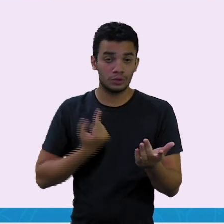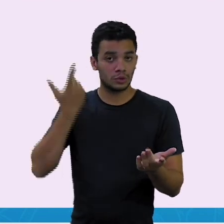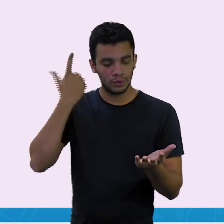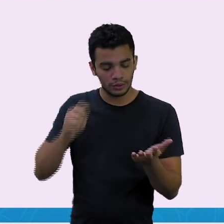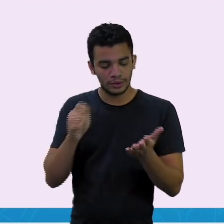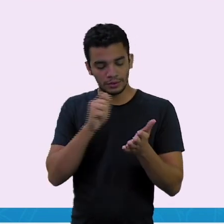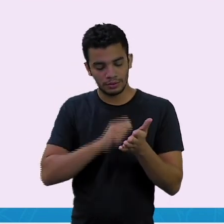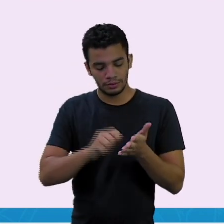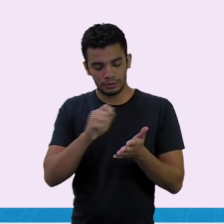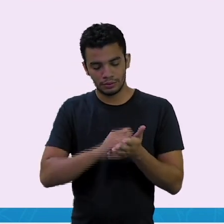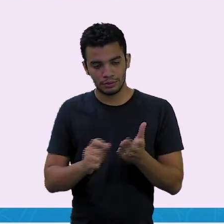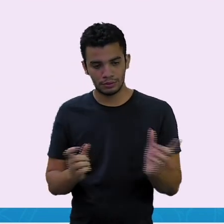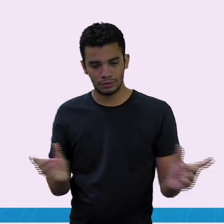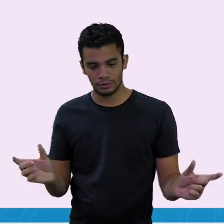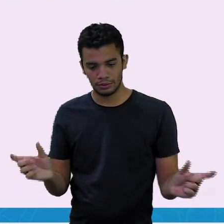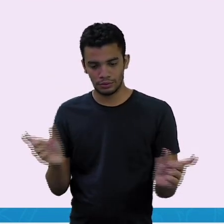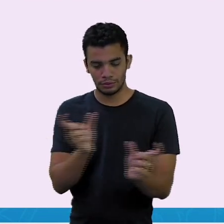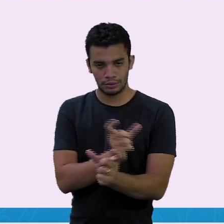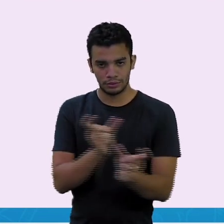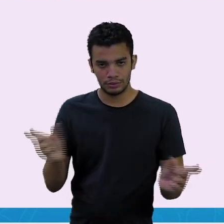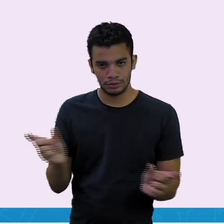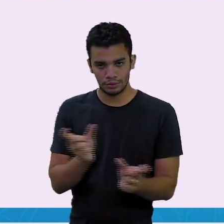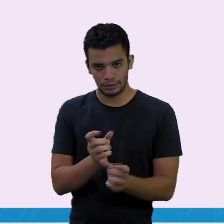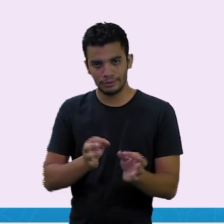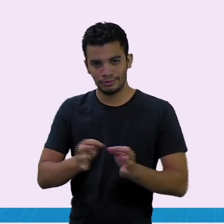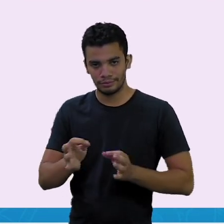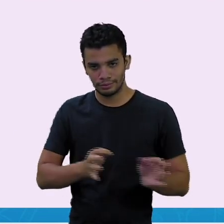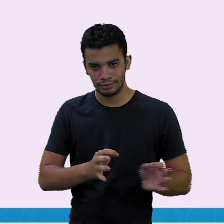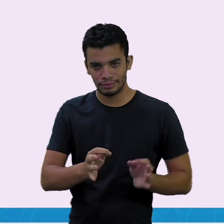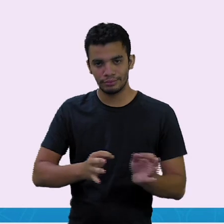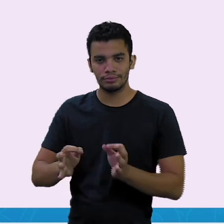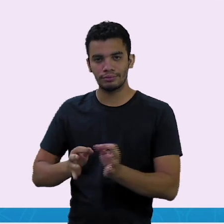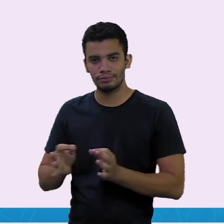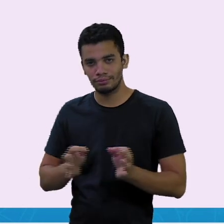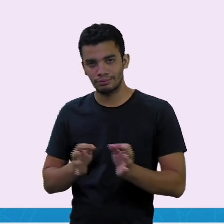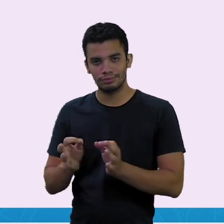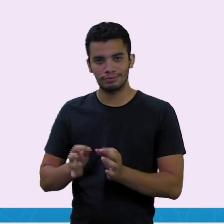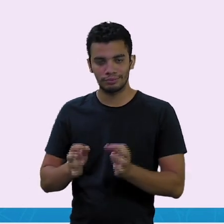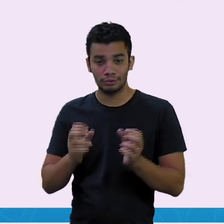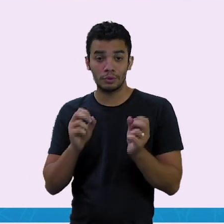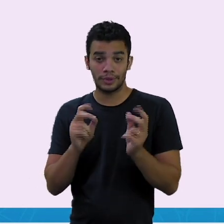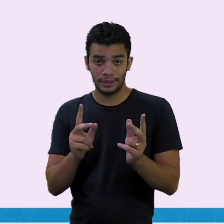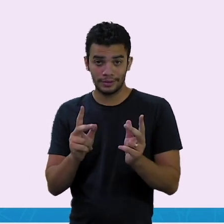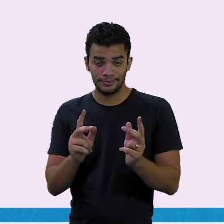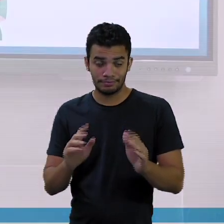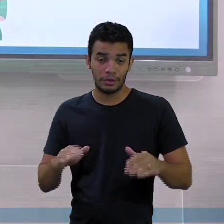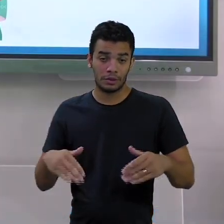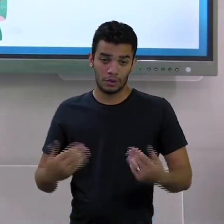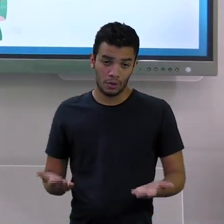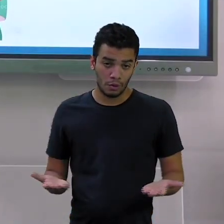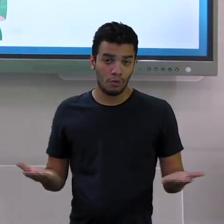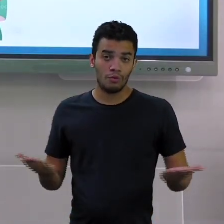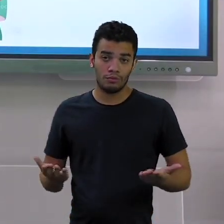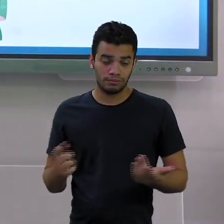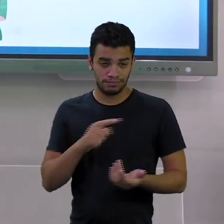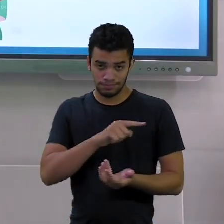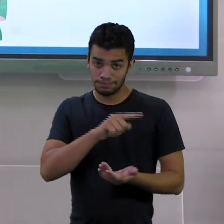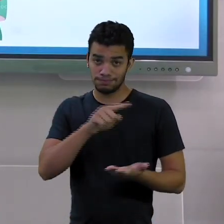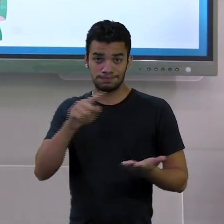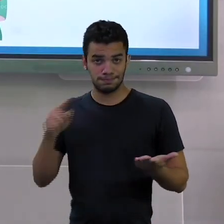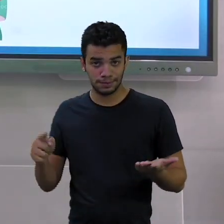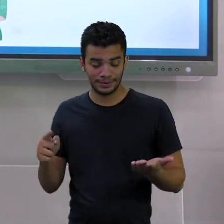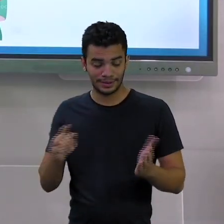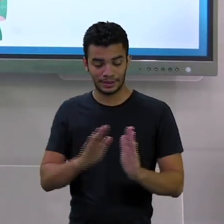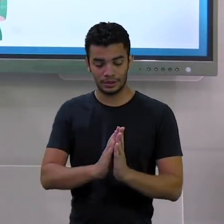de forma que ele fizesse sentido. Bom, agora é com vocês. Em seu